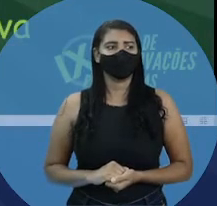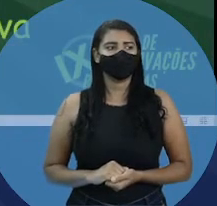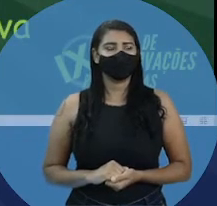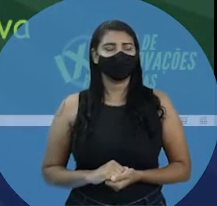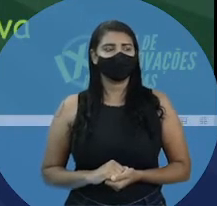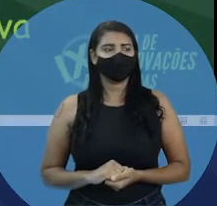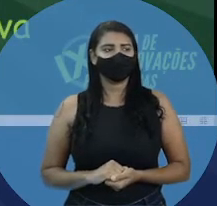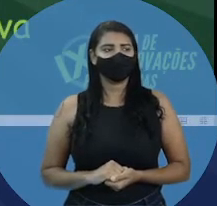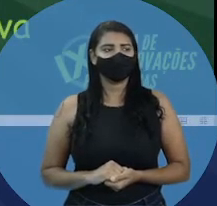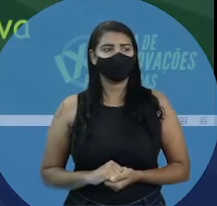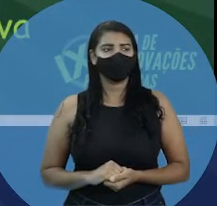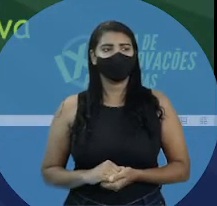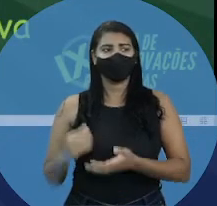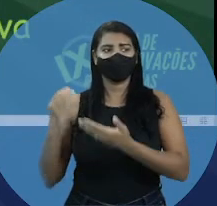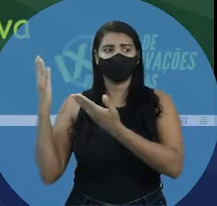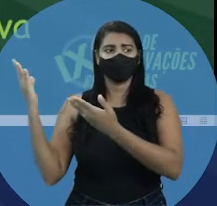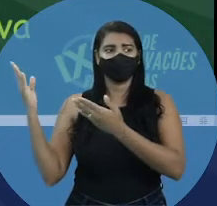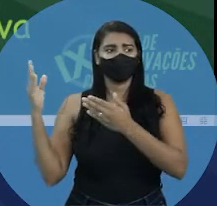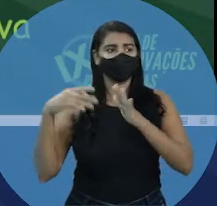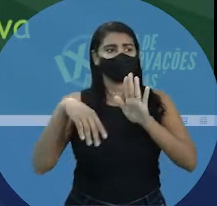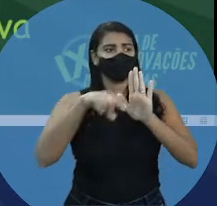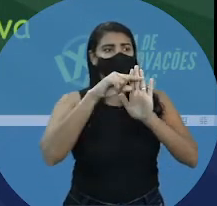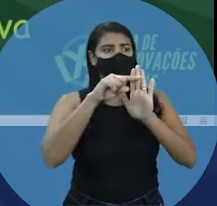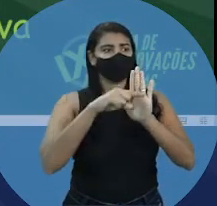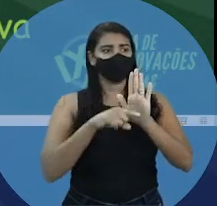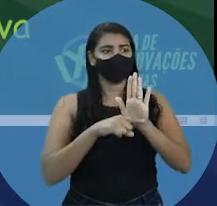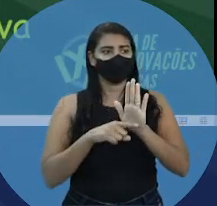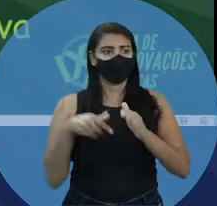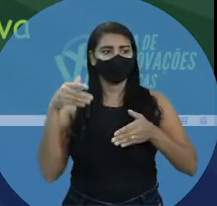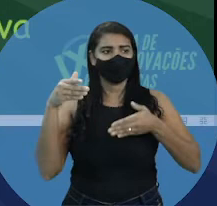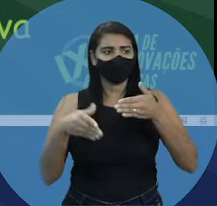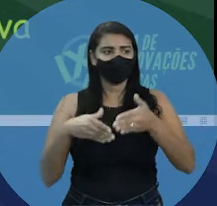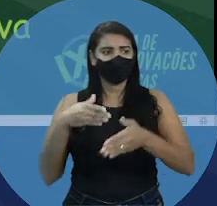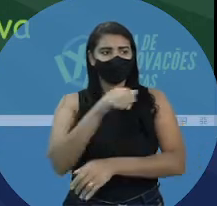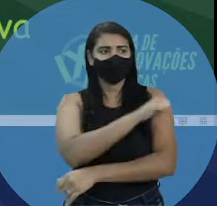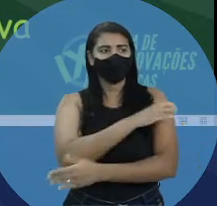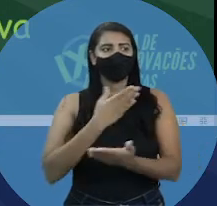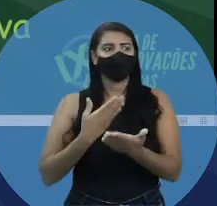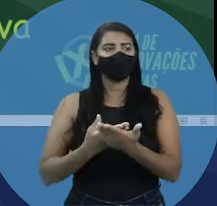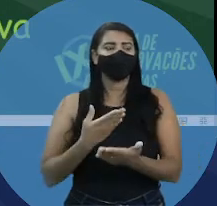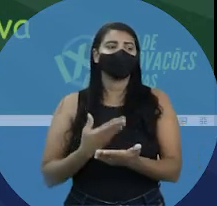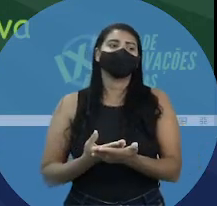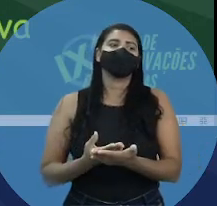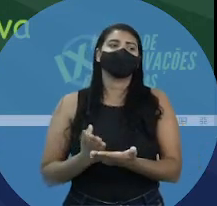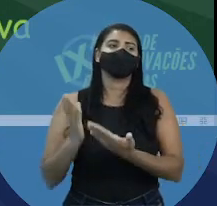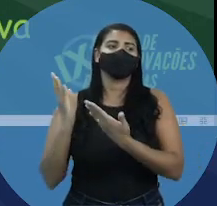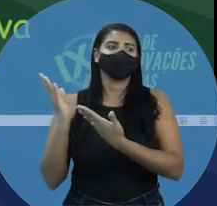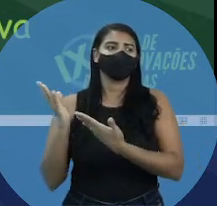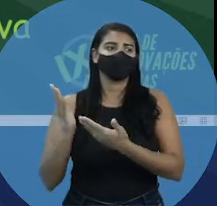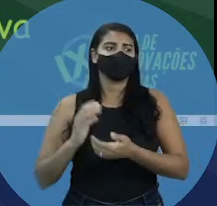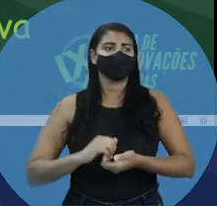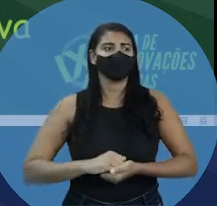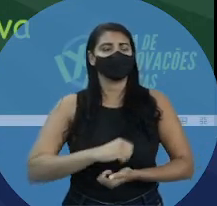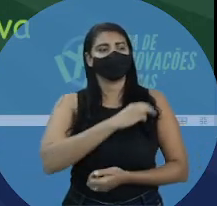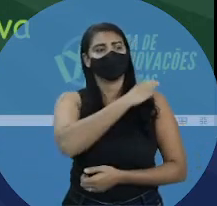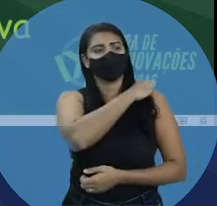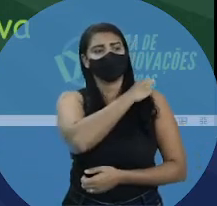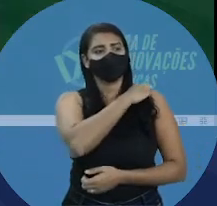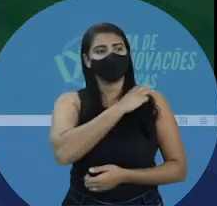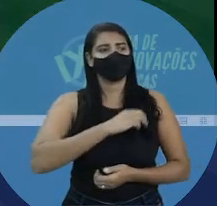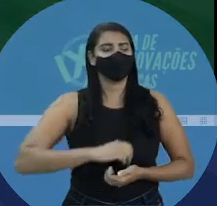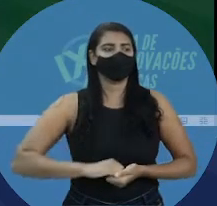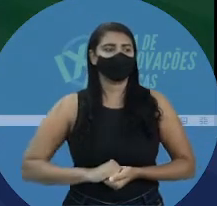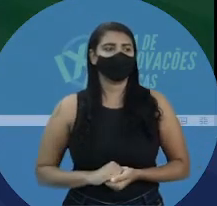Então, o projeto tem a participação dos alunos André Ricardo e Luana Carla no terceiro ano. Pode passar.